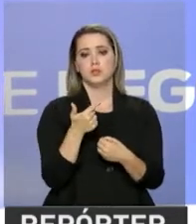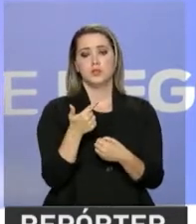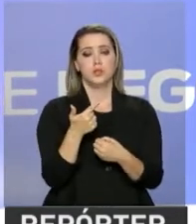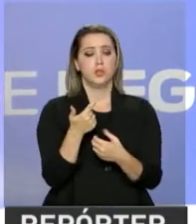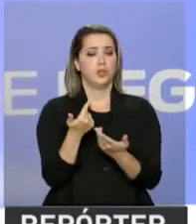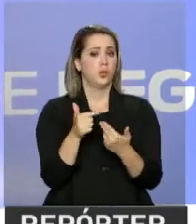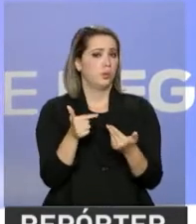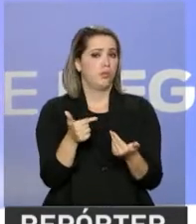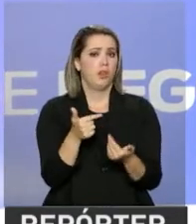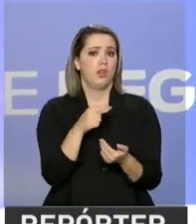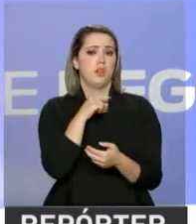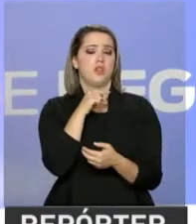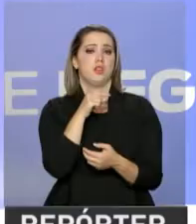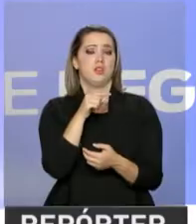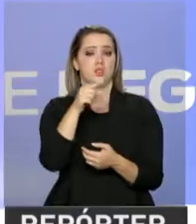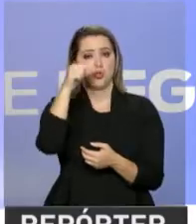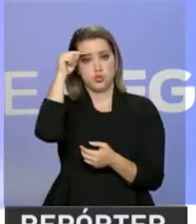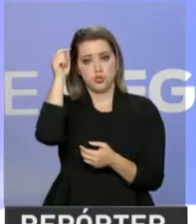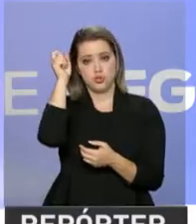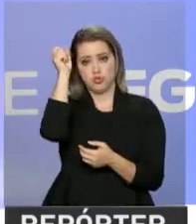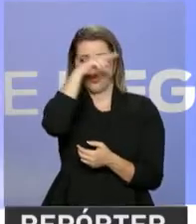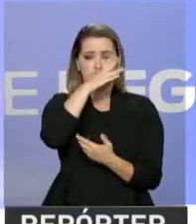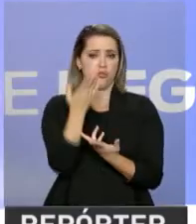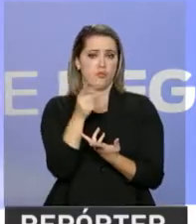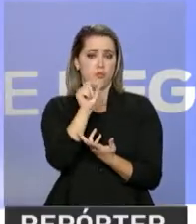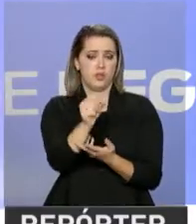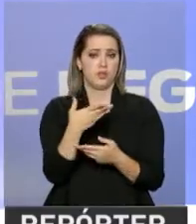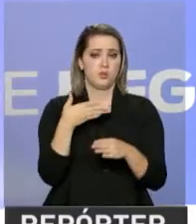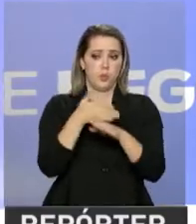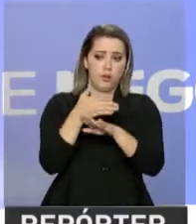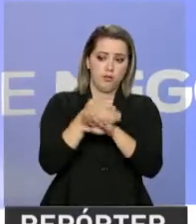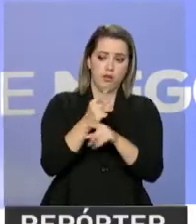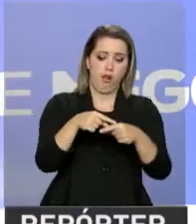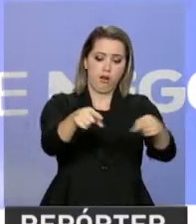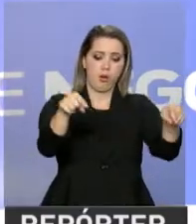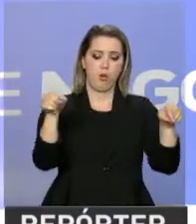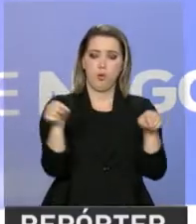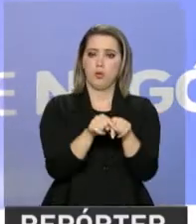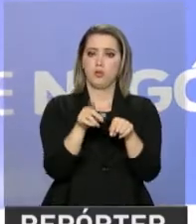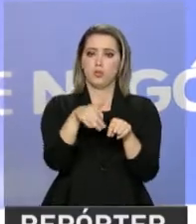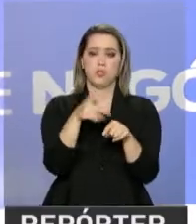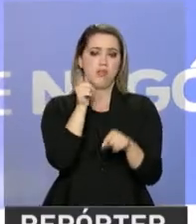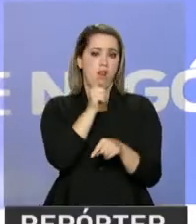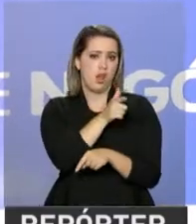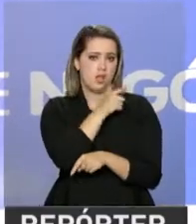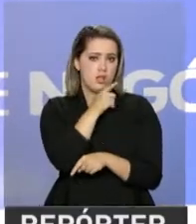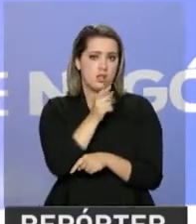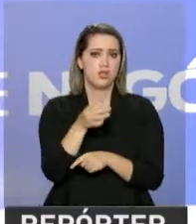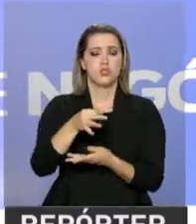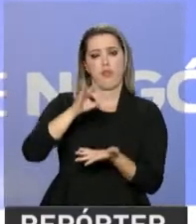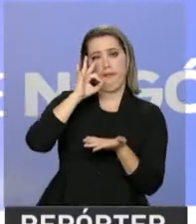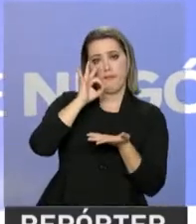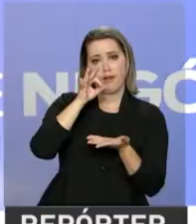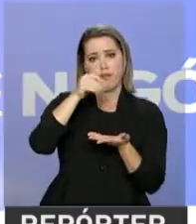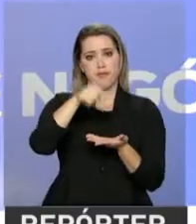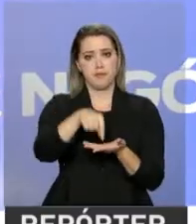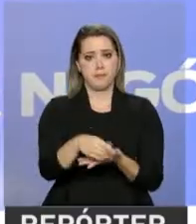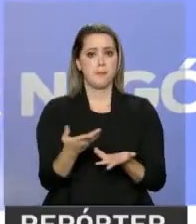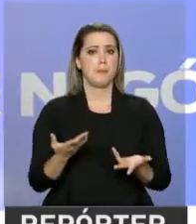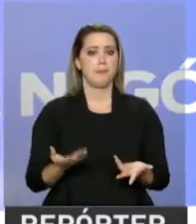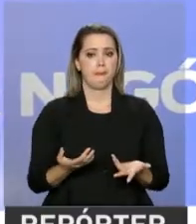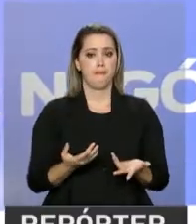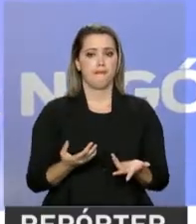difícil fazer negócio e ingressar para os aeroportos brasileiros com uma lanchonete com o café com